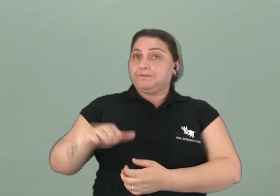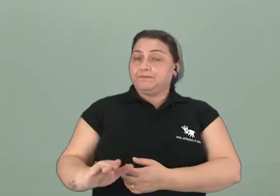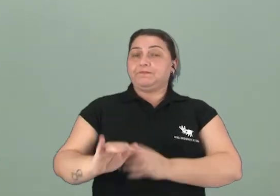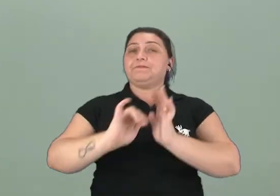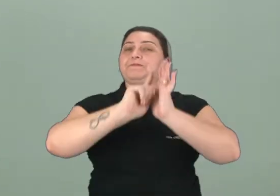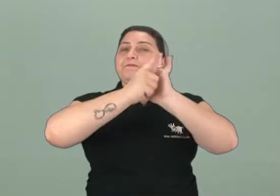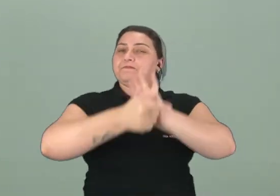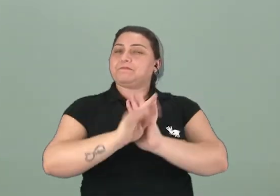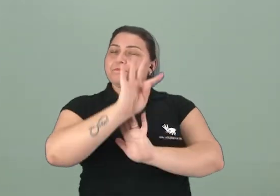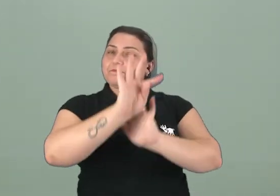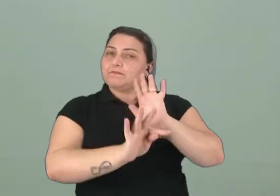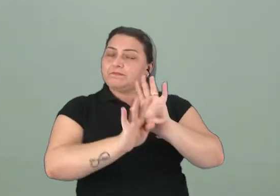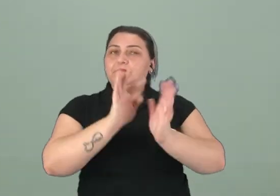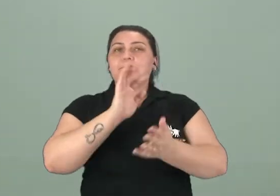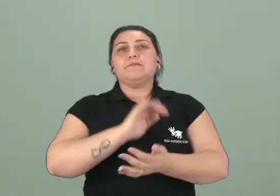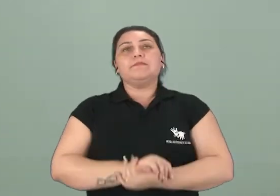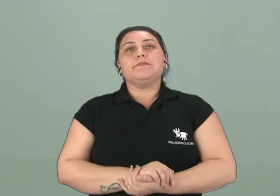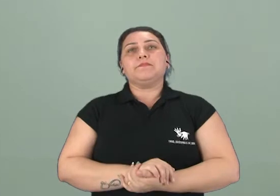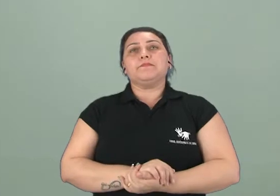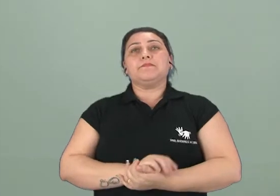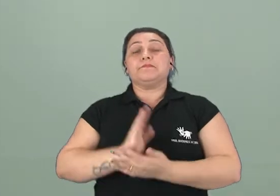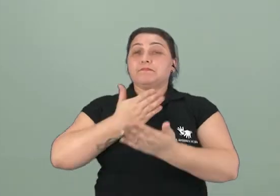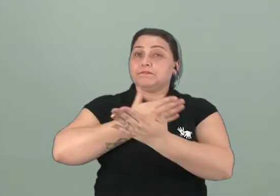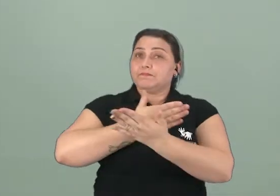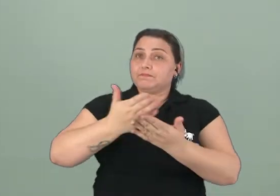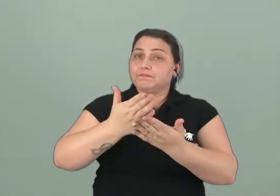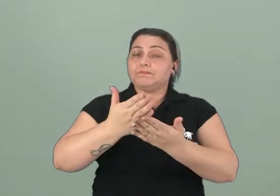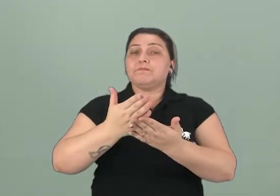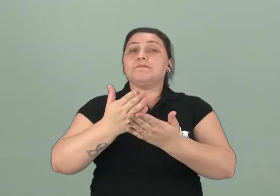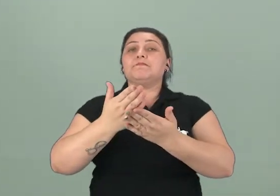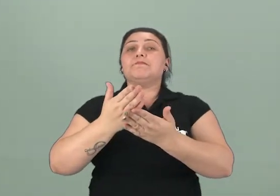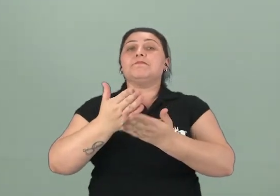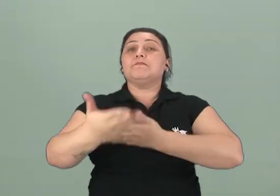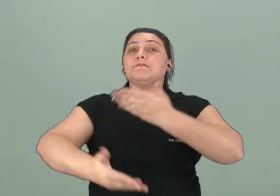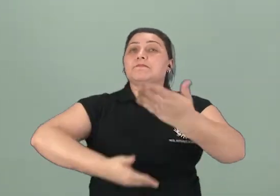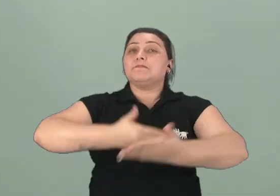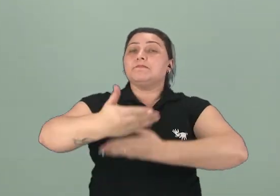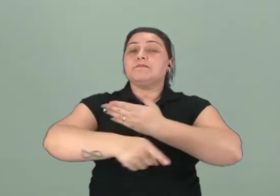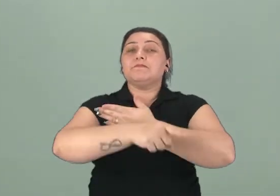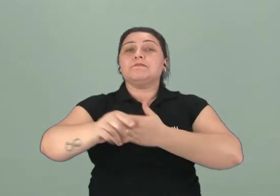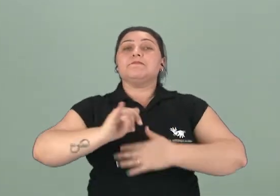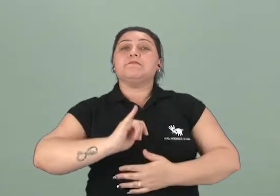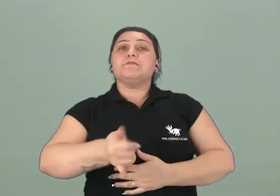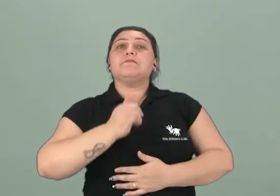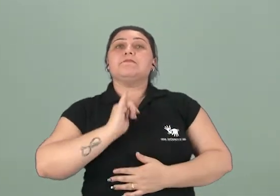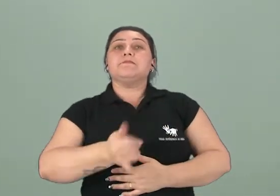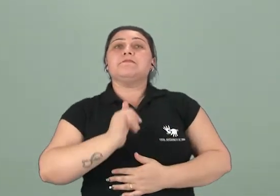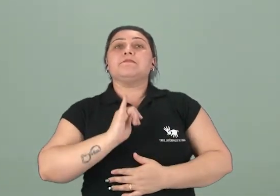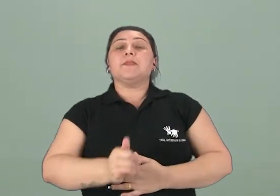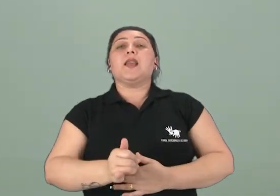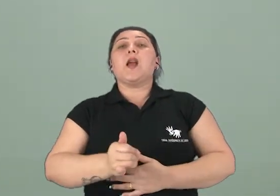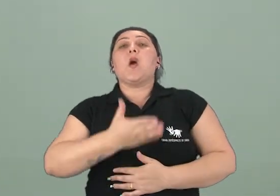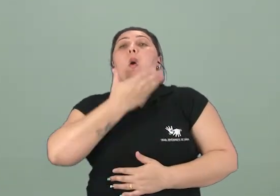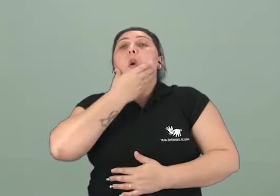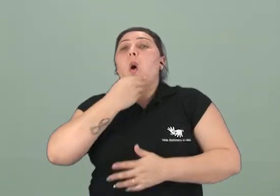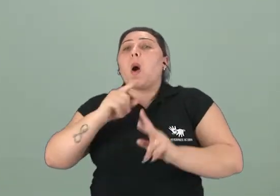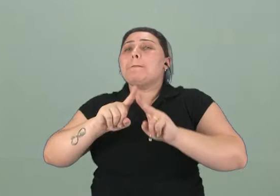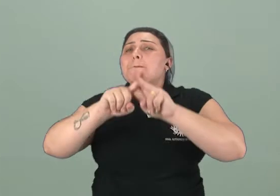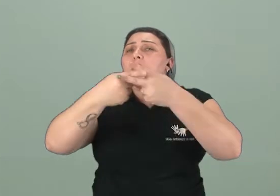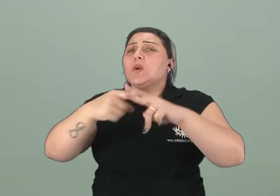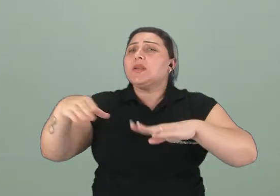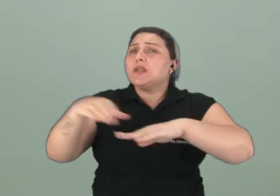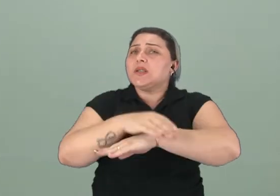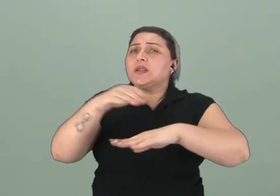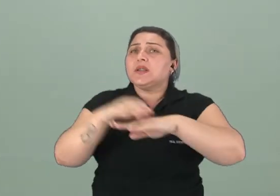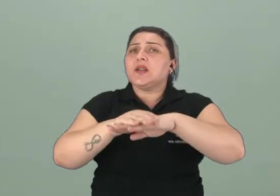gênero textual. Para nós começarmos, eu vou compartilhar com vocês um conto chamado Sapateiro e os Doentes. Eu não sei se